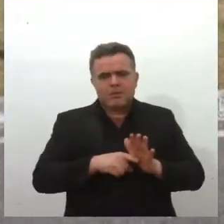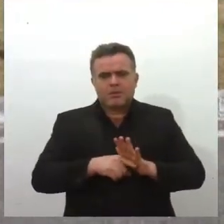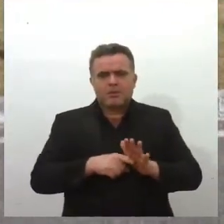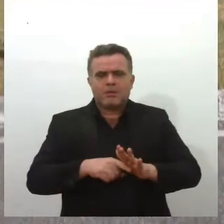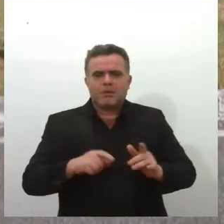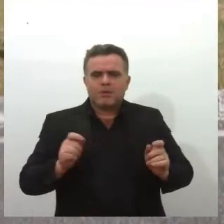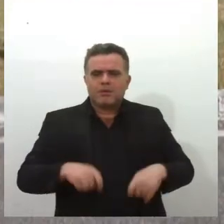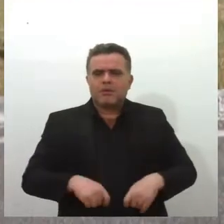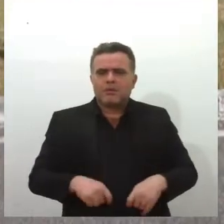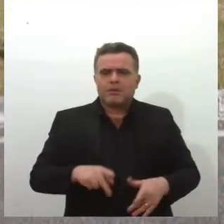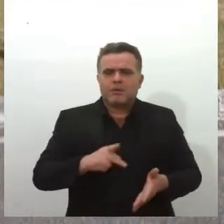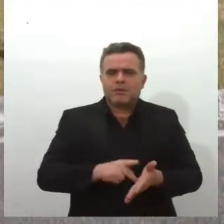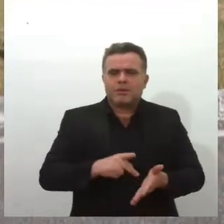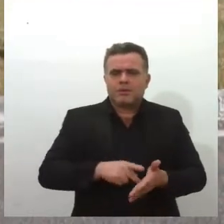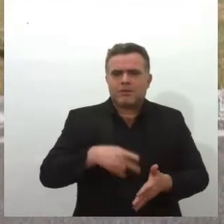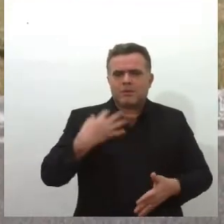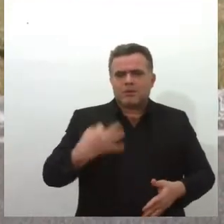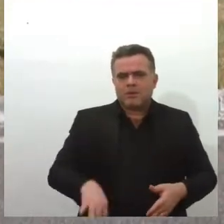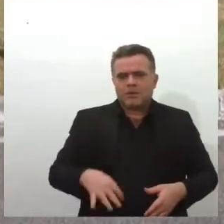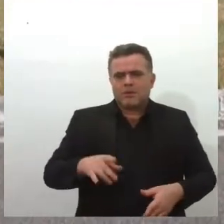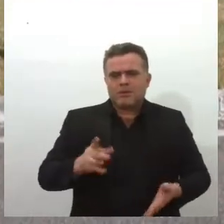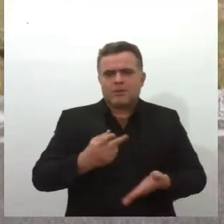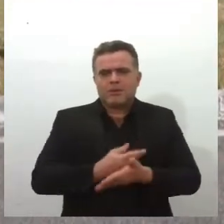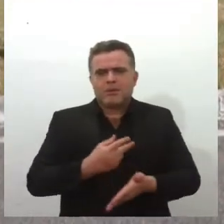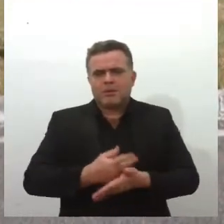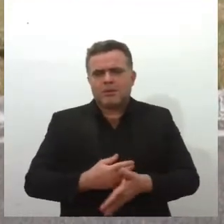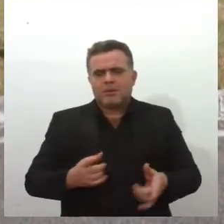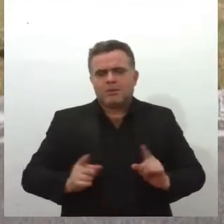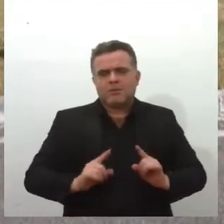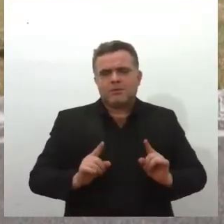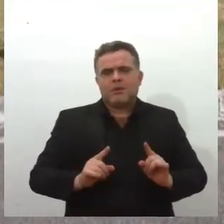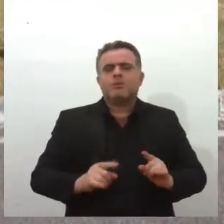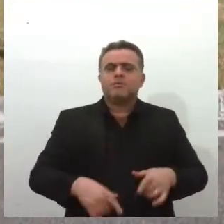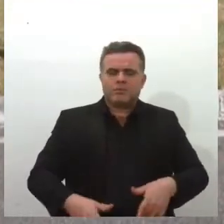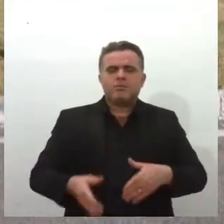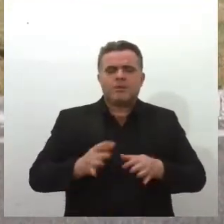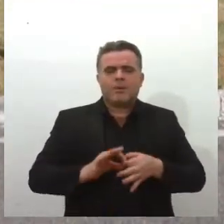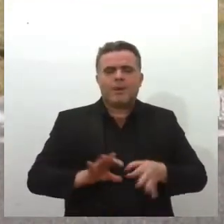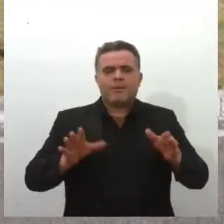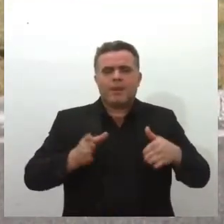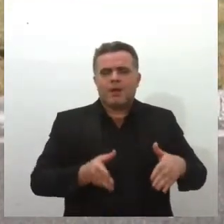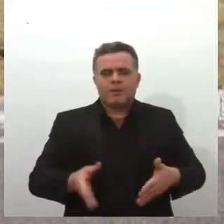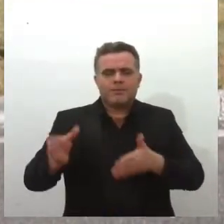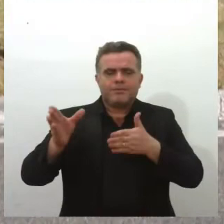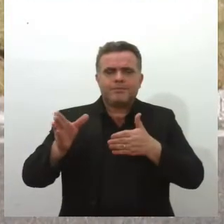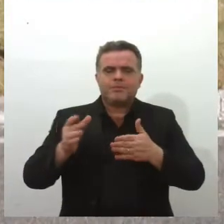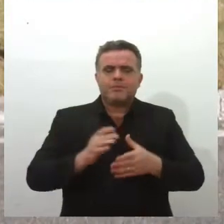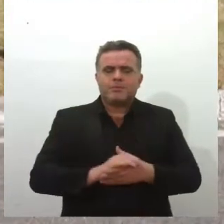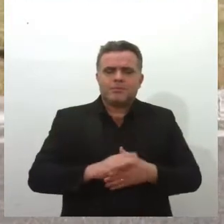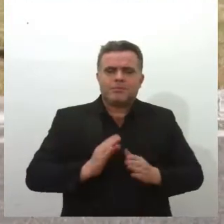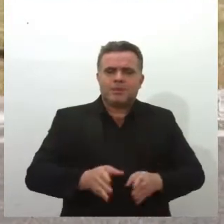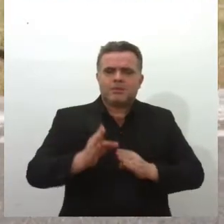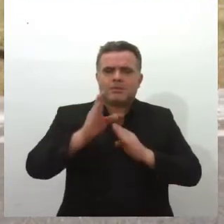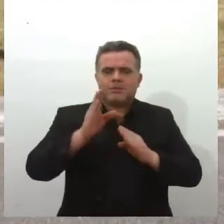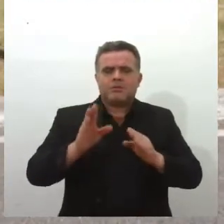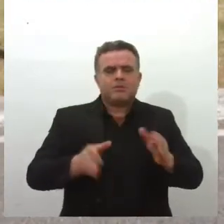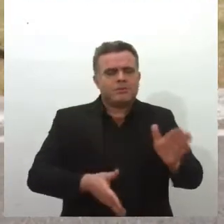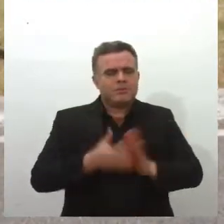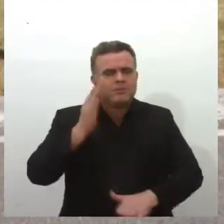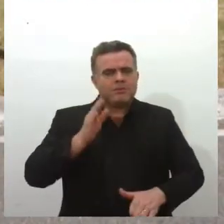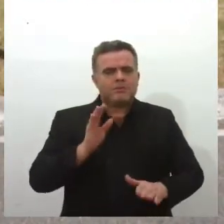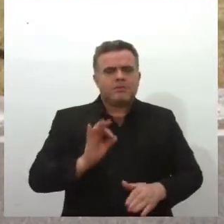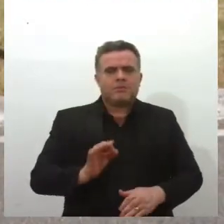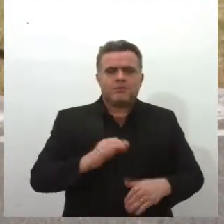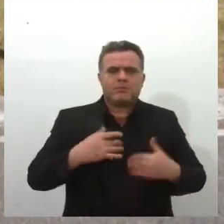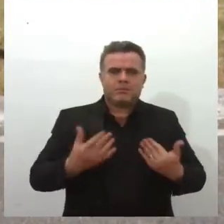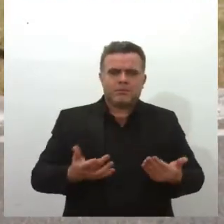através do CPF, se o cidadão tiver habilitação será liberado. E algumas vezes, Marcos, alguns condutores dizem que não são habilitados ou esqueceram a habilitação, mas estão com a